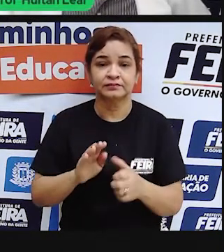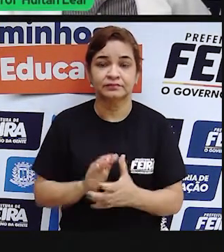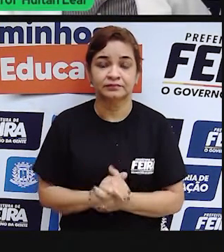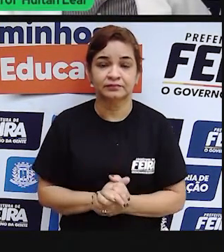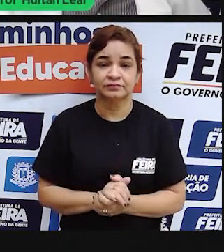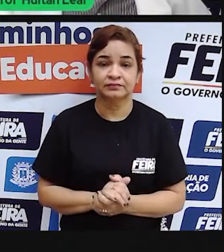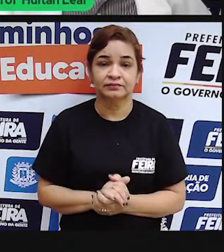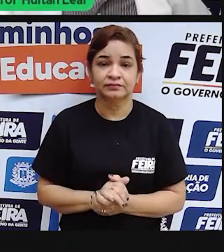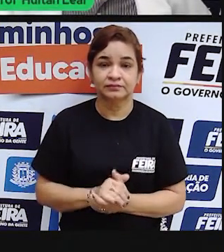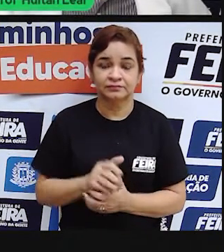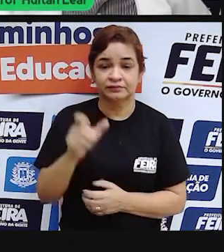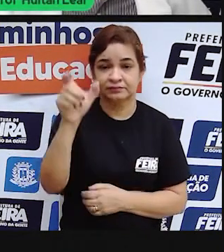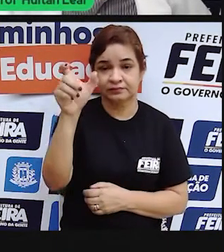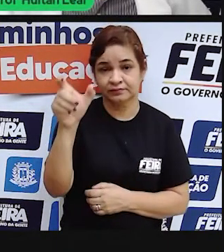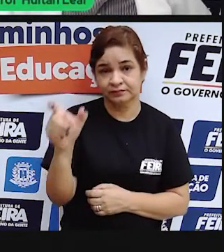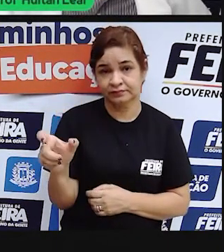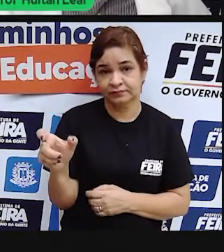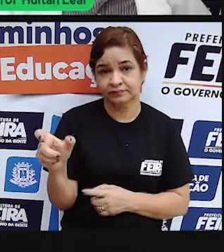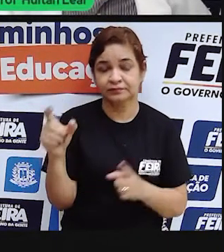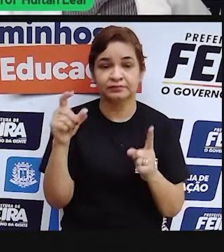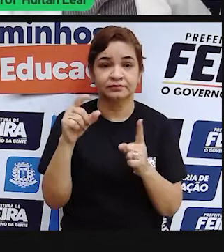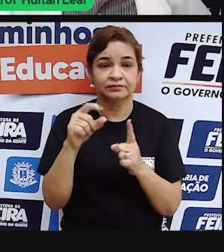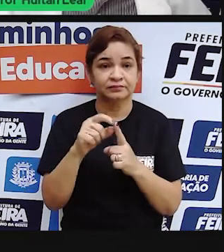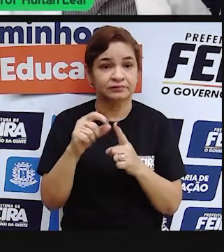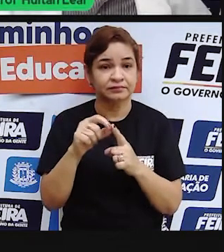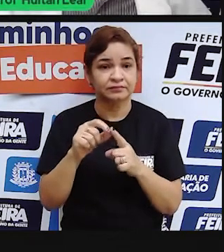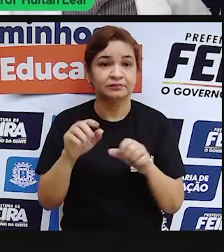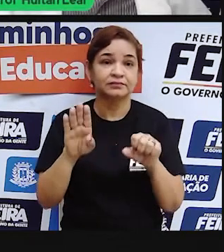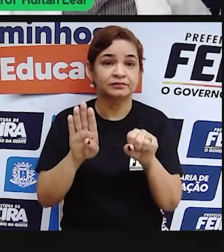E dentre essas palavras que são substantivos,